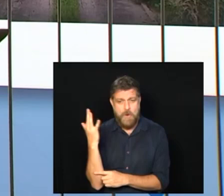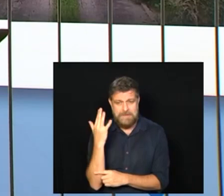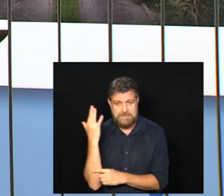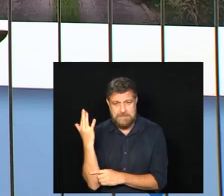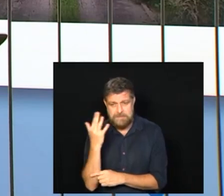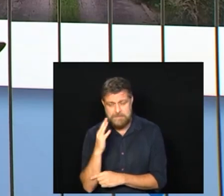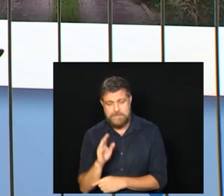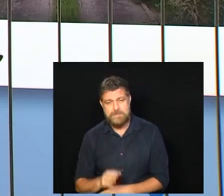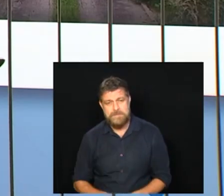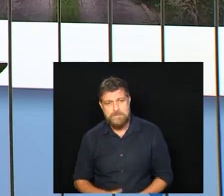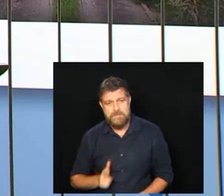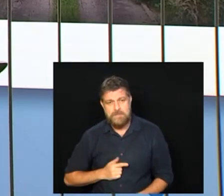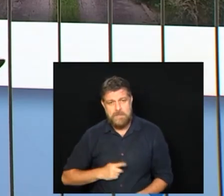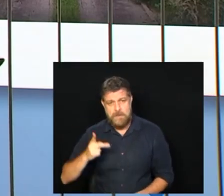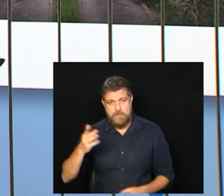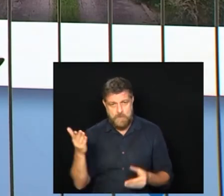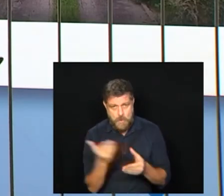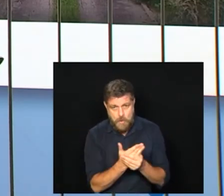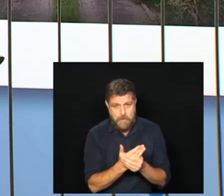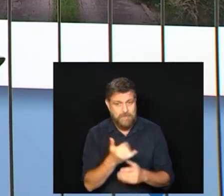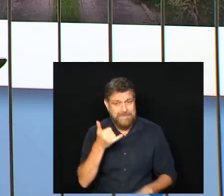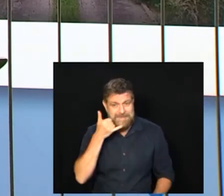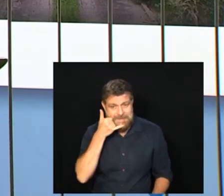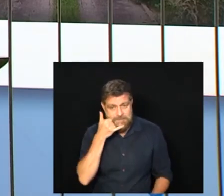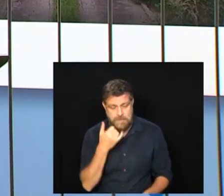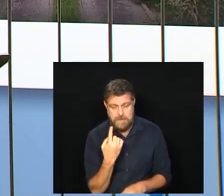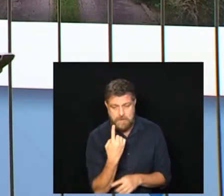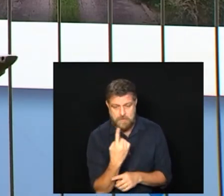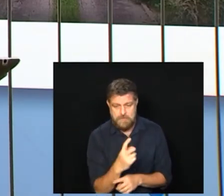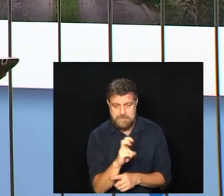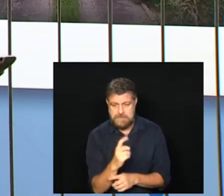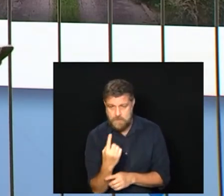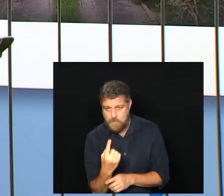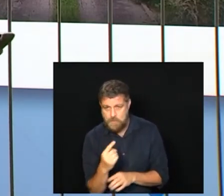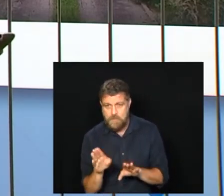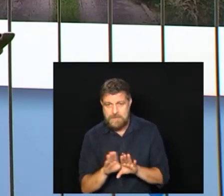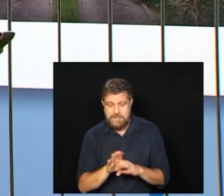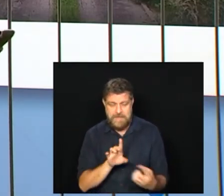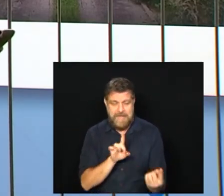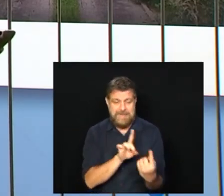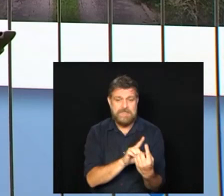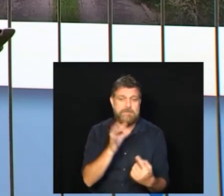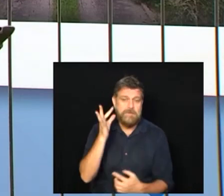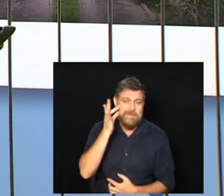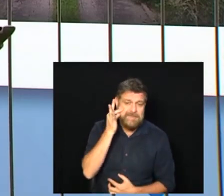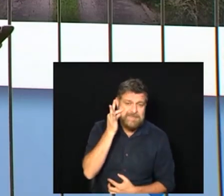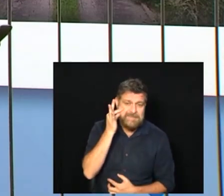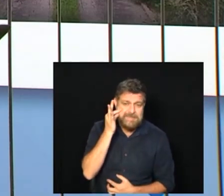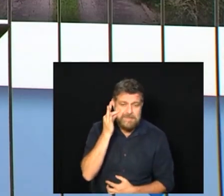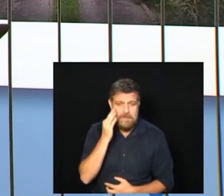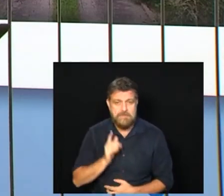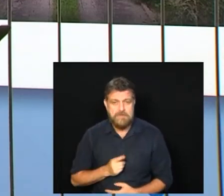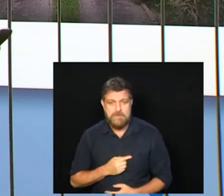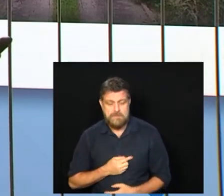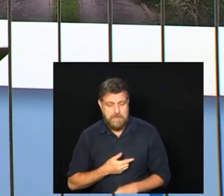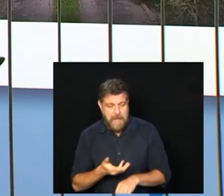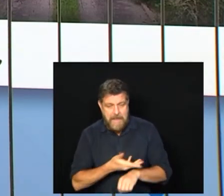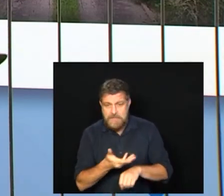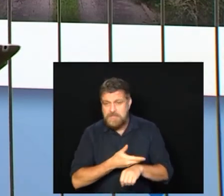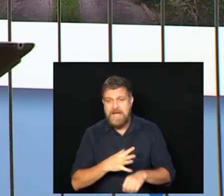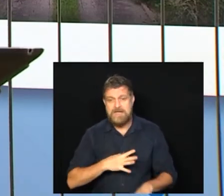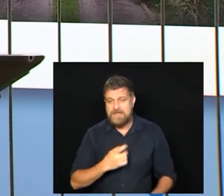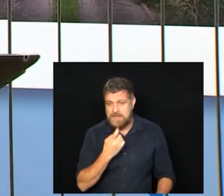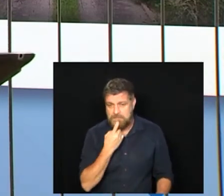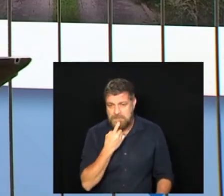Jequitibás. Procon, só pelo telefone 151 e o atendimento presencial, tanto no Agiliza Campinas,